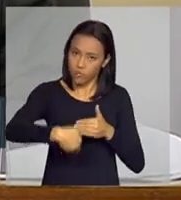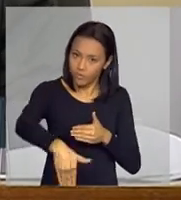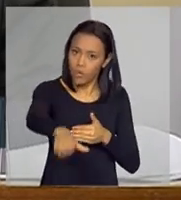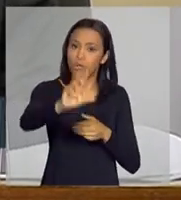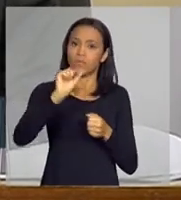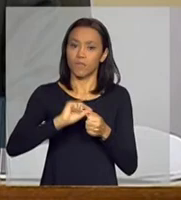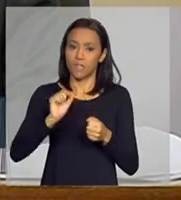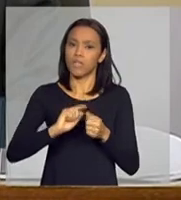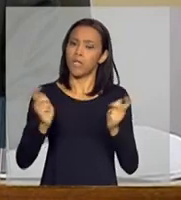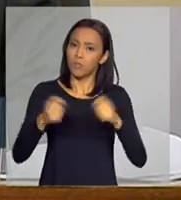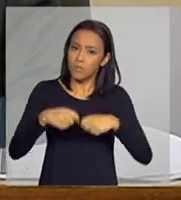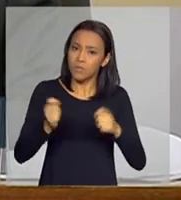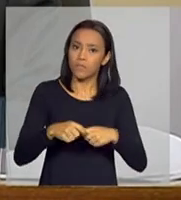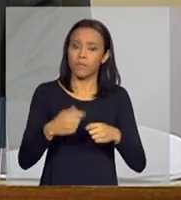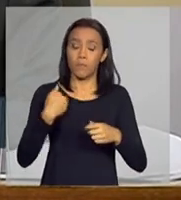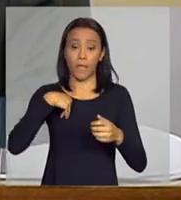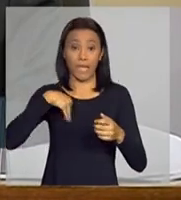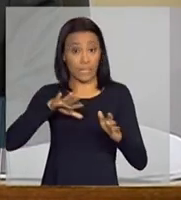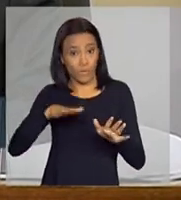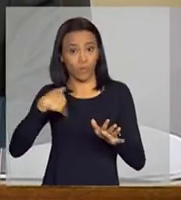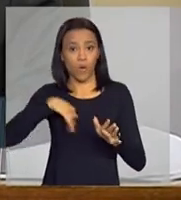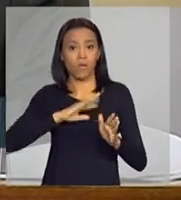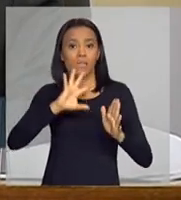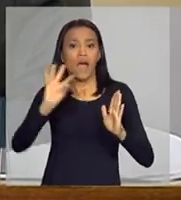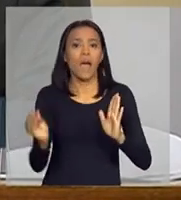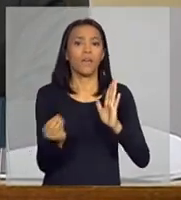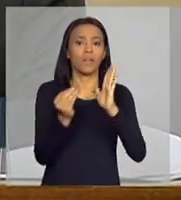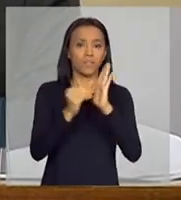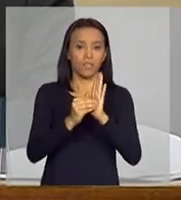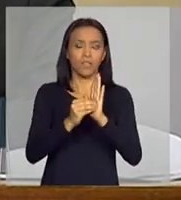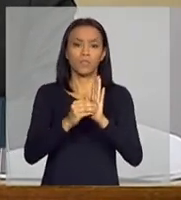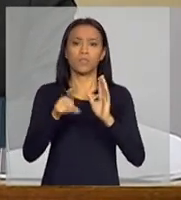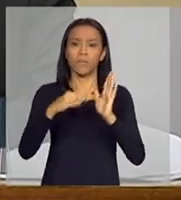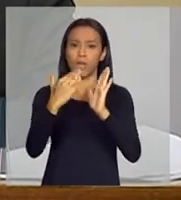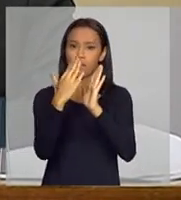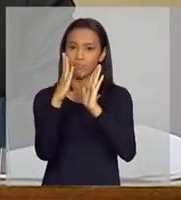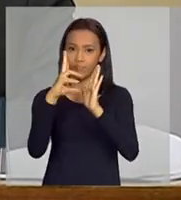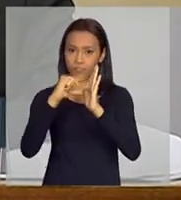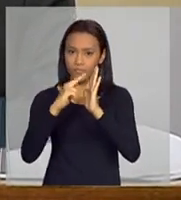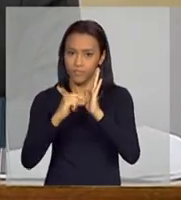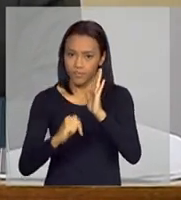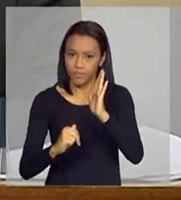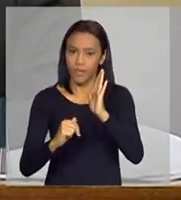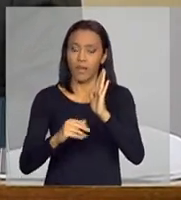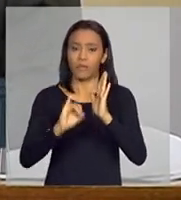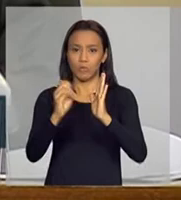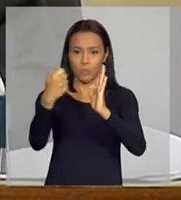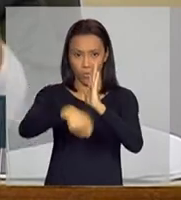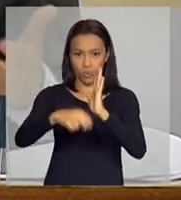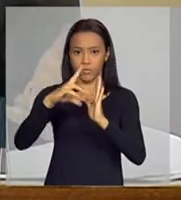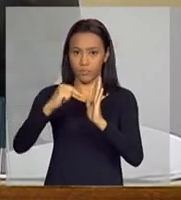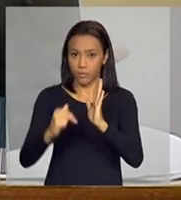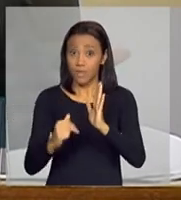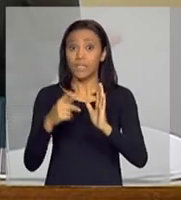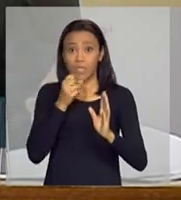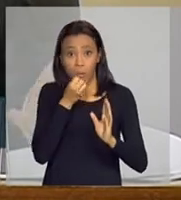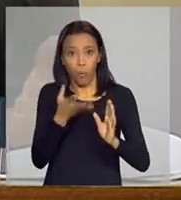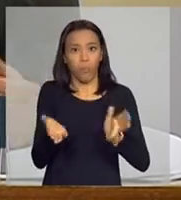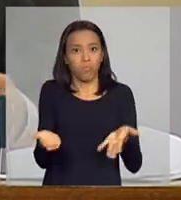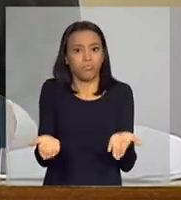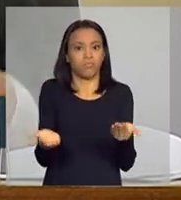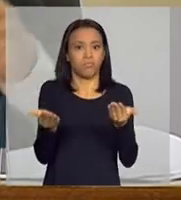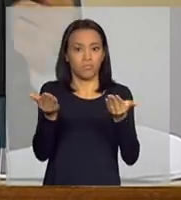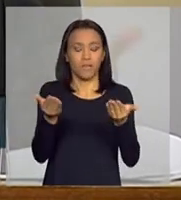e poderíamos a bater e nós acrescentamos também as desonerações que estão alcançando um patamar elevado